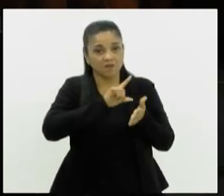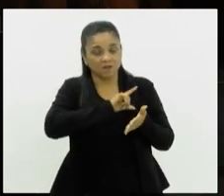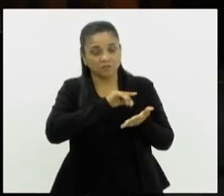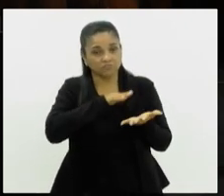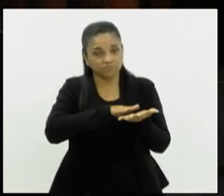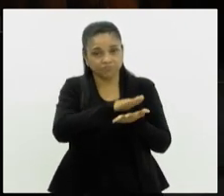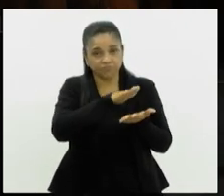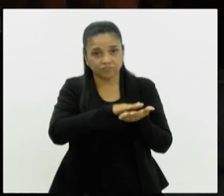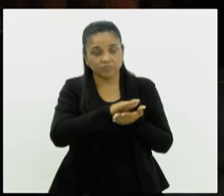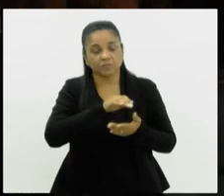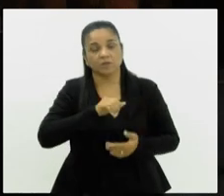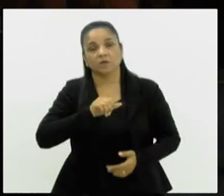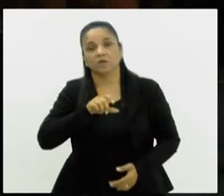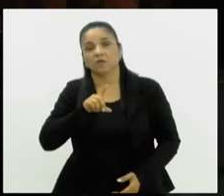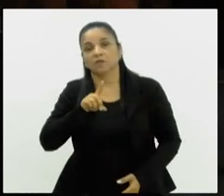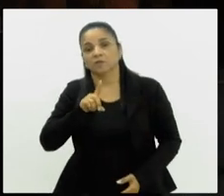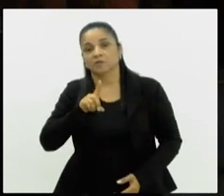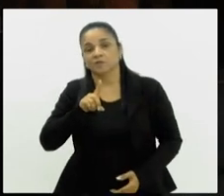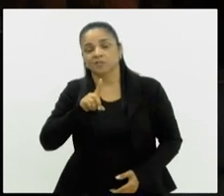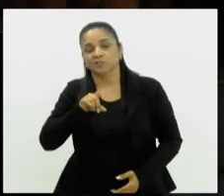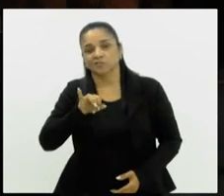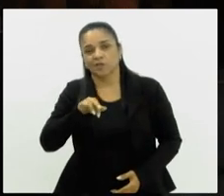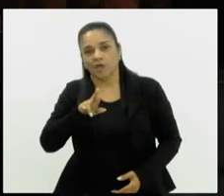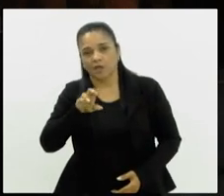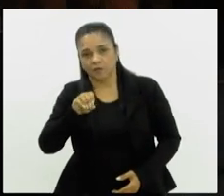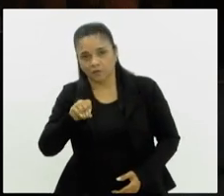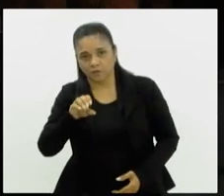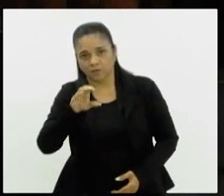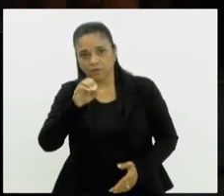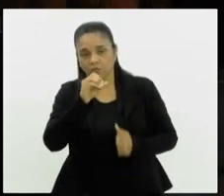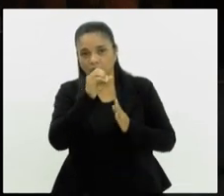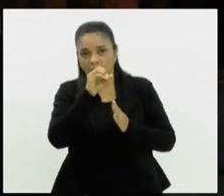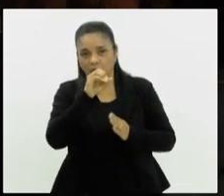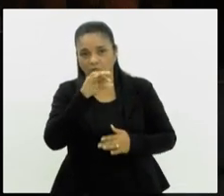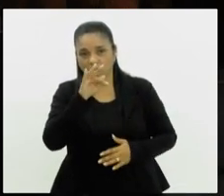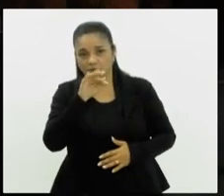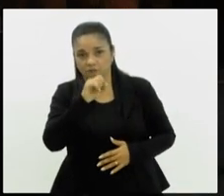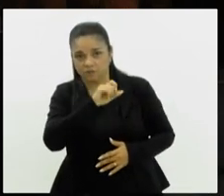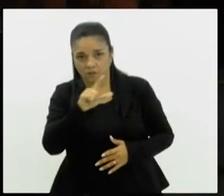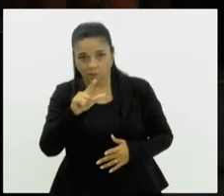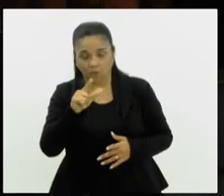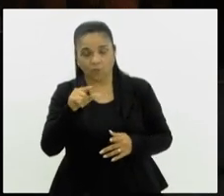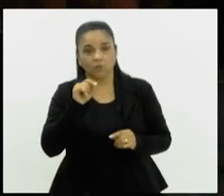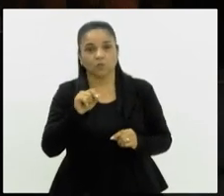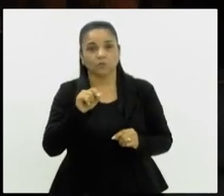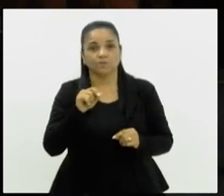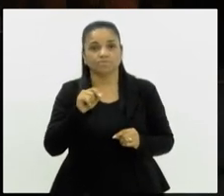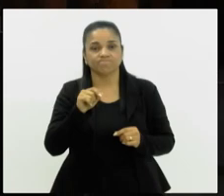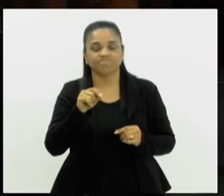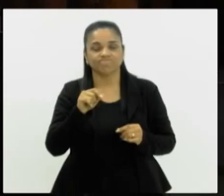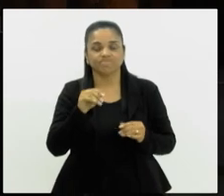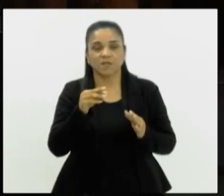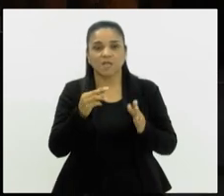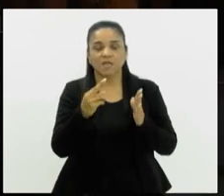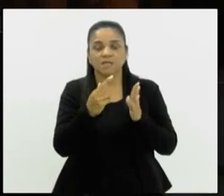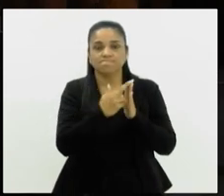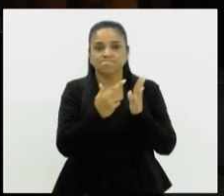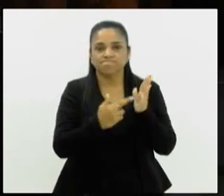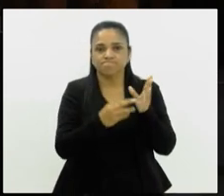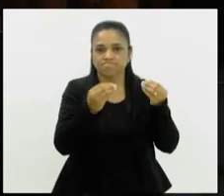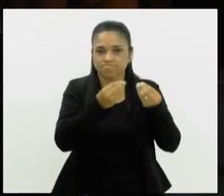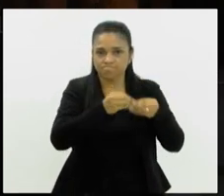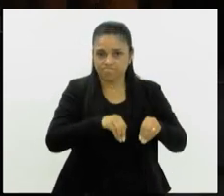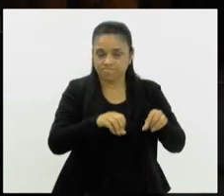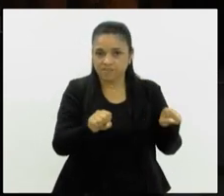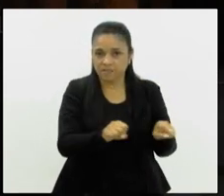Oficial para que a gente saiba o que que as reuniões vão deliberar. Fere o regimento uma ação desse tipo.